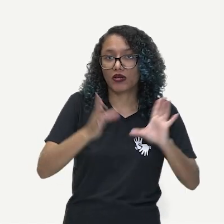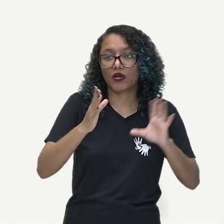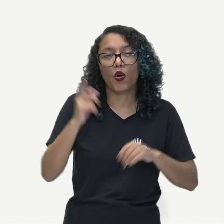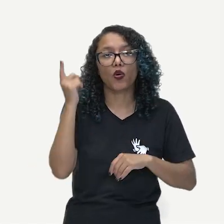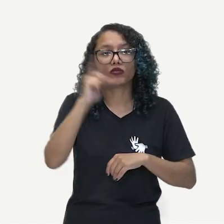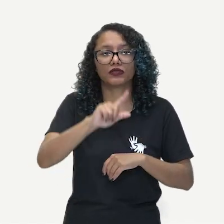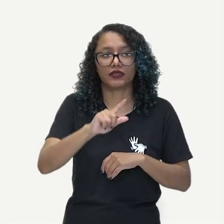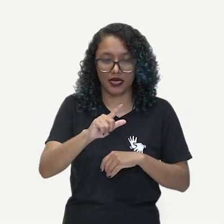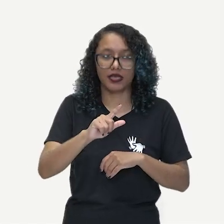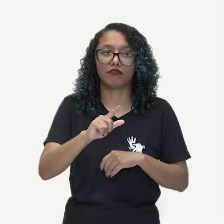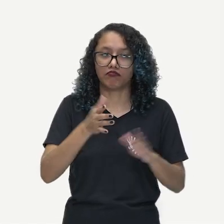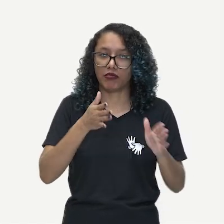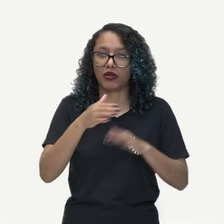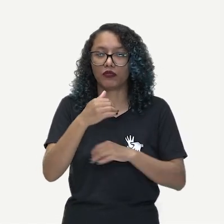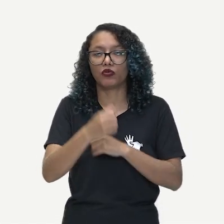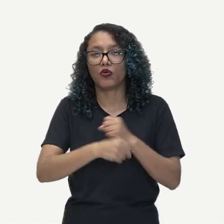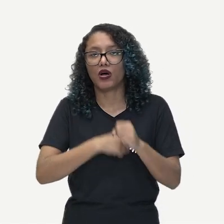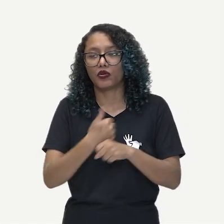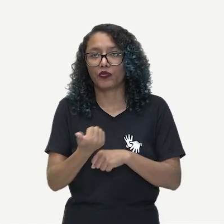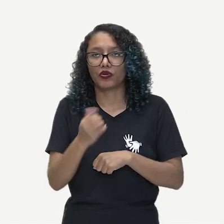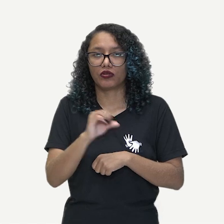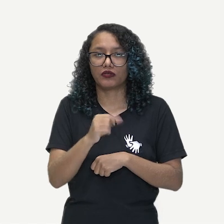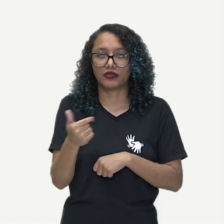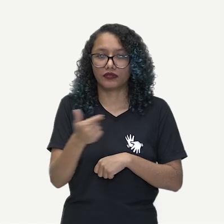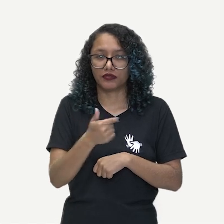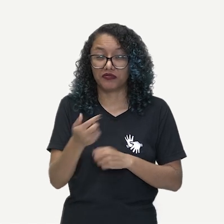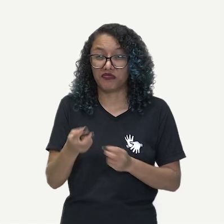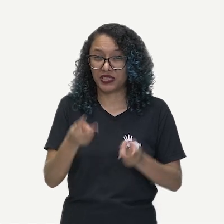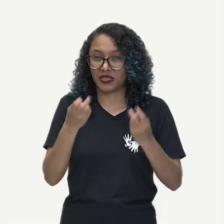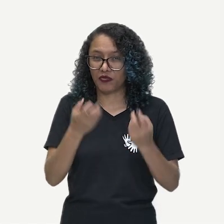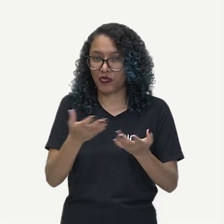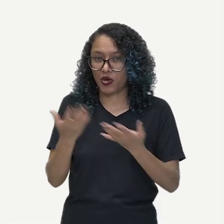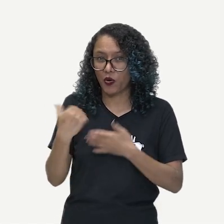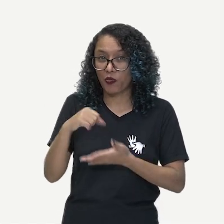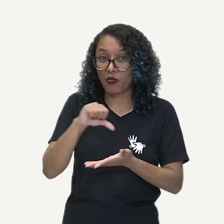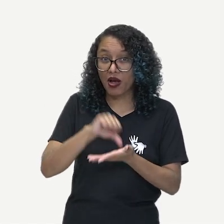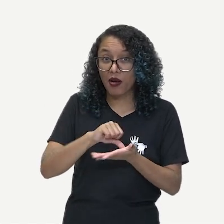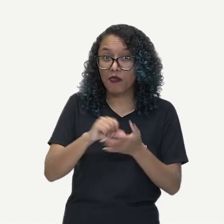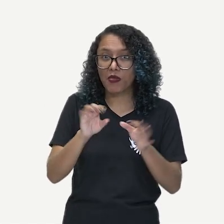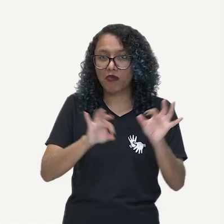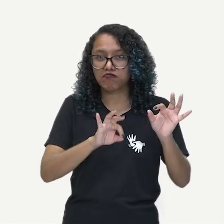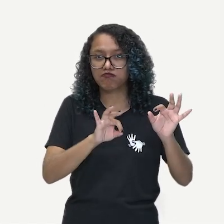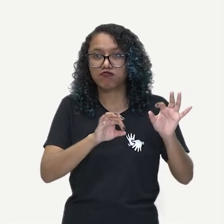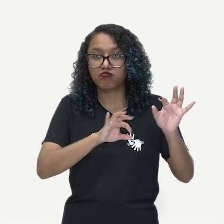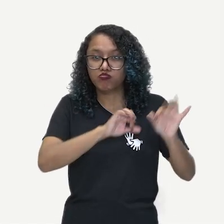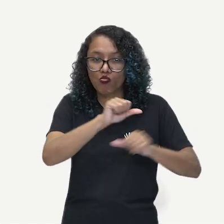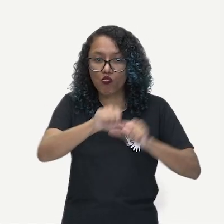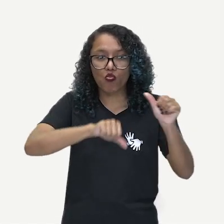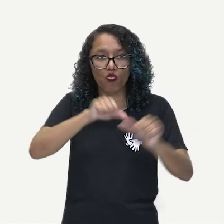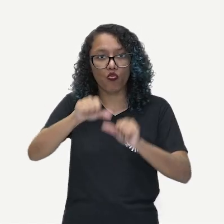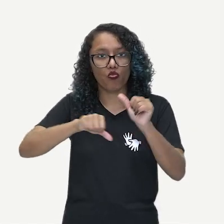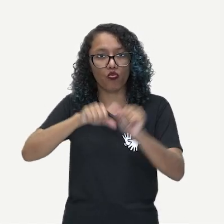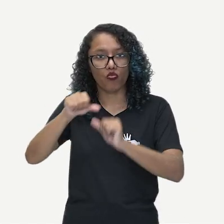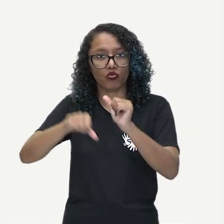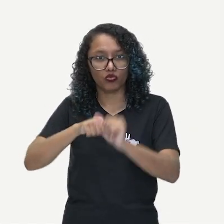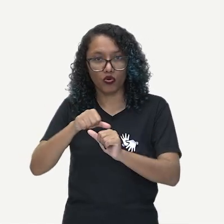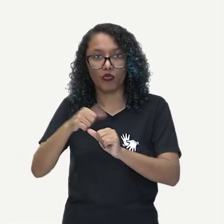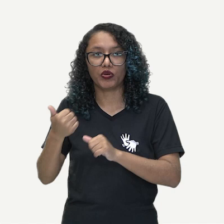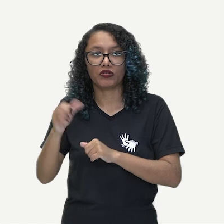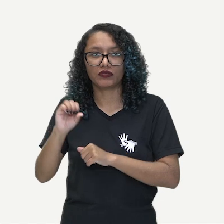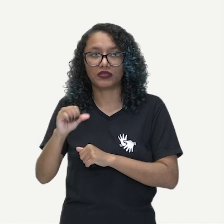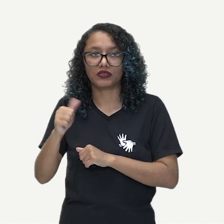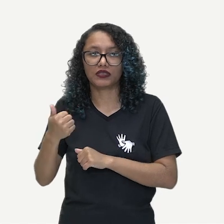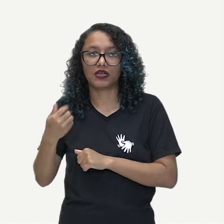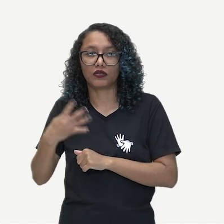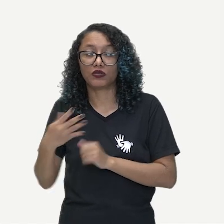de 1922. Então, olha como se mudou lá o mapa desde 1914 para 1922. Então, aí uma grande